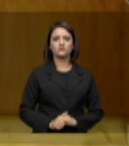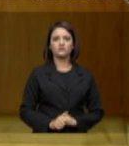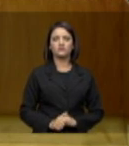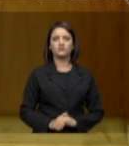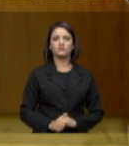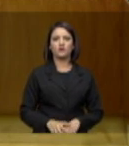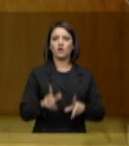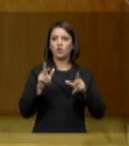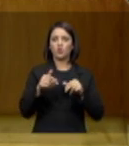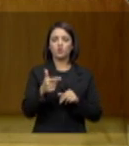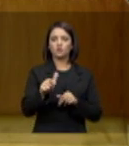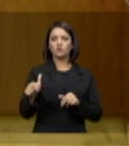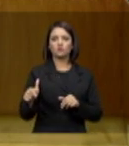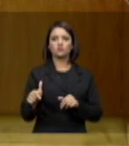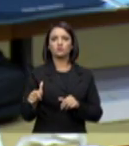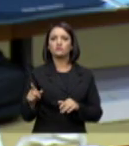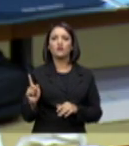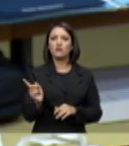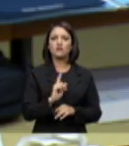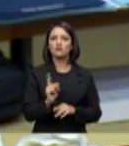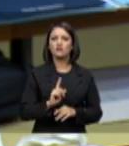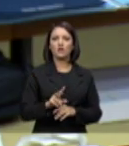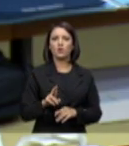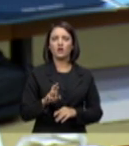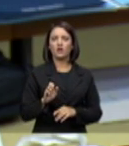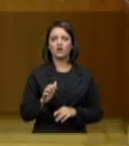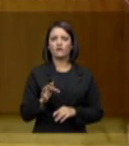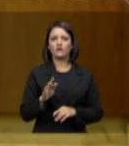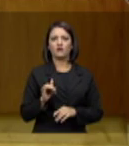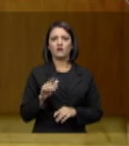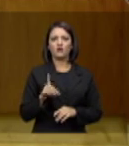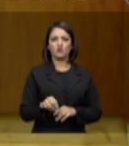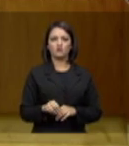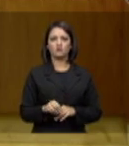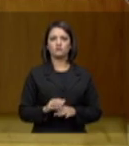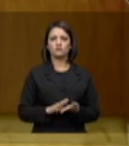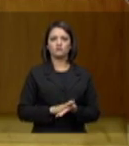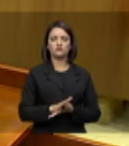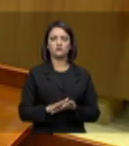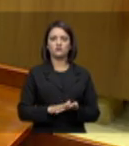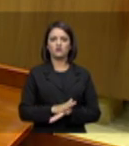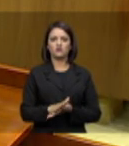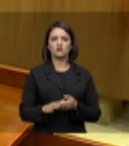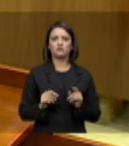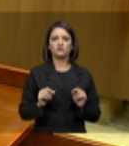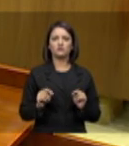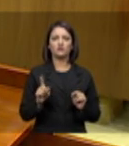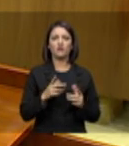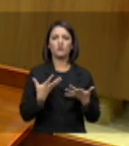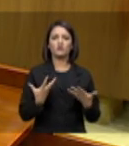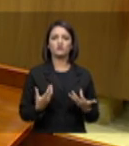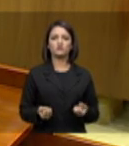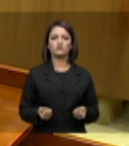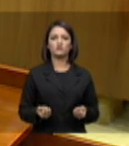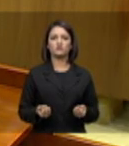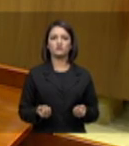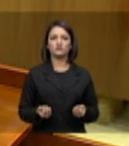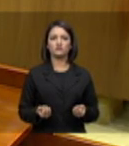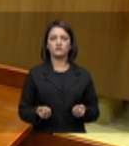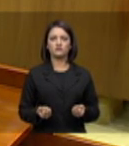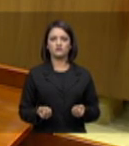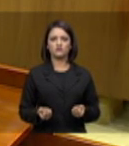do pedido e aprovação referendam quanto o a inadmissibilidade do